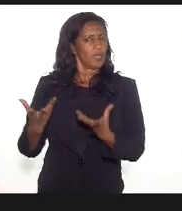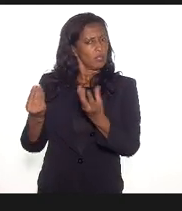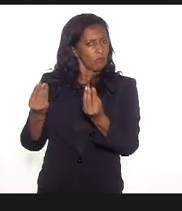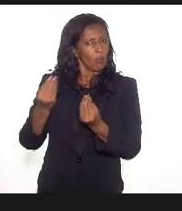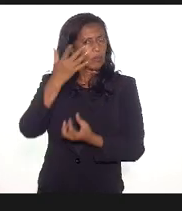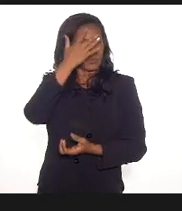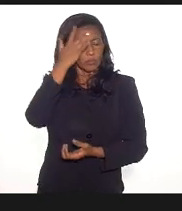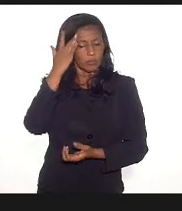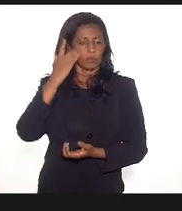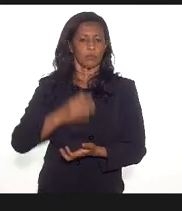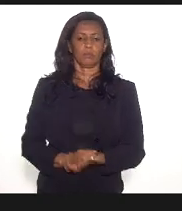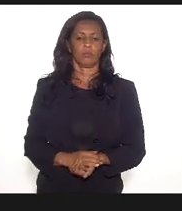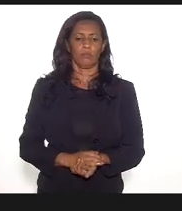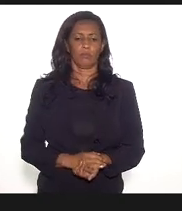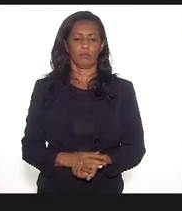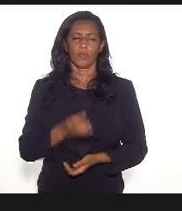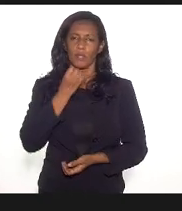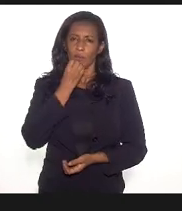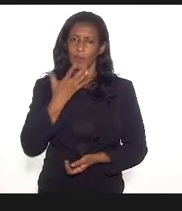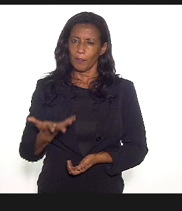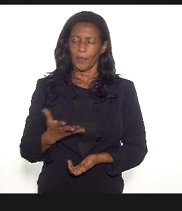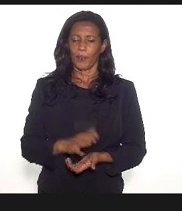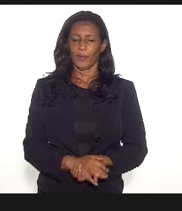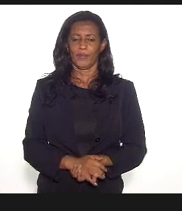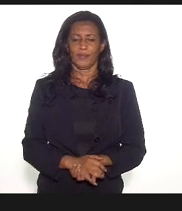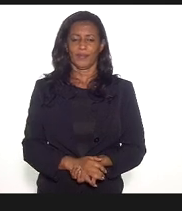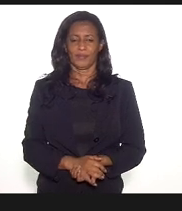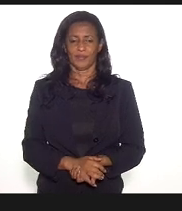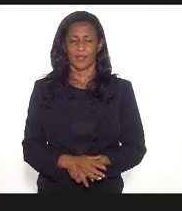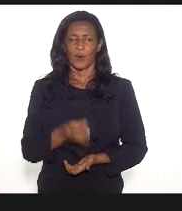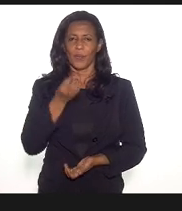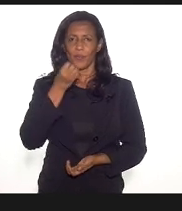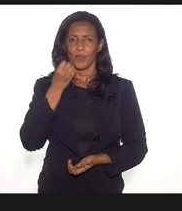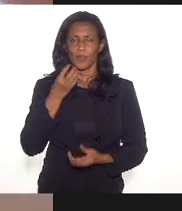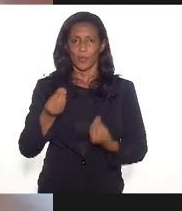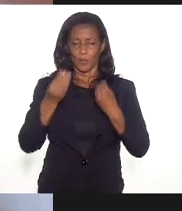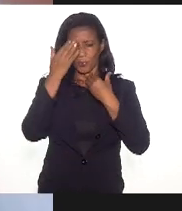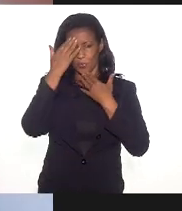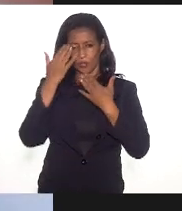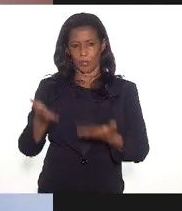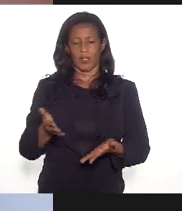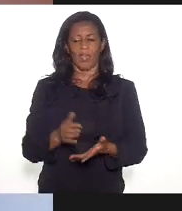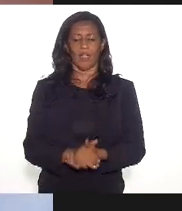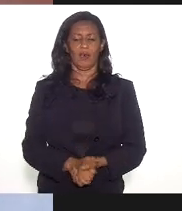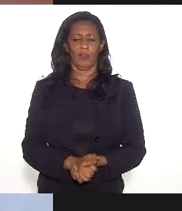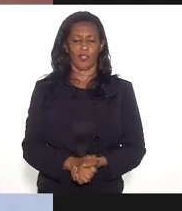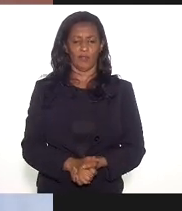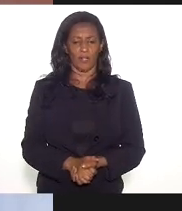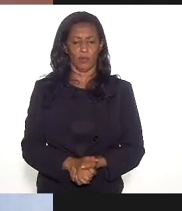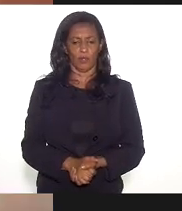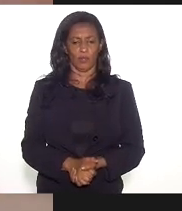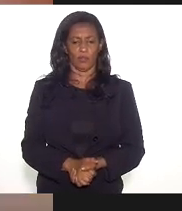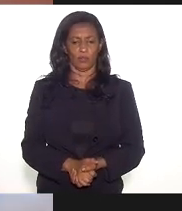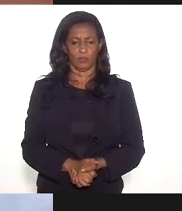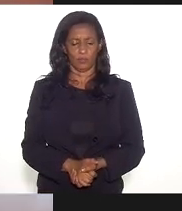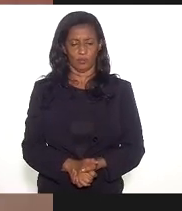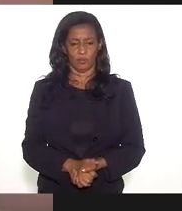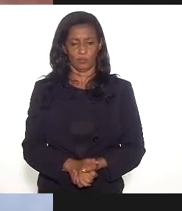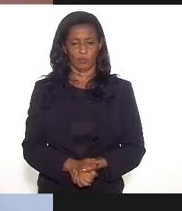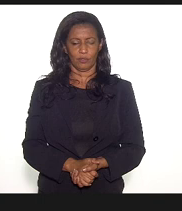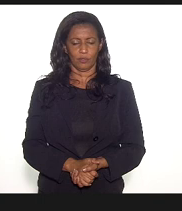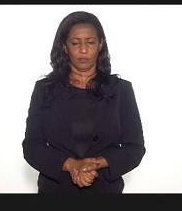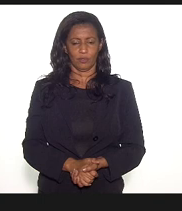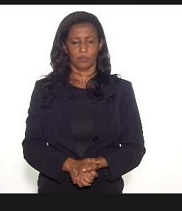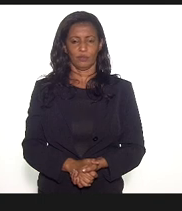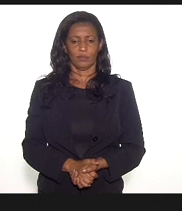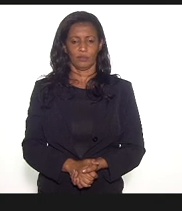pessoas. Né? Então, tá bom, querido. O nome muito que eu esqueci, obrigada. É Casa Grande. Casa Grande. Casa Grande, isso. É, ele foi